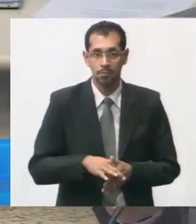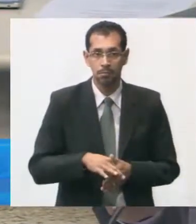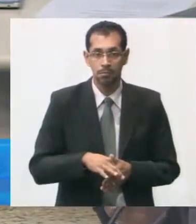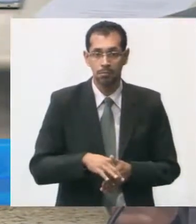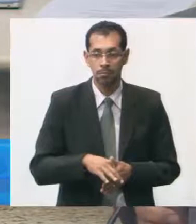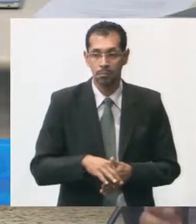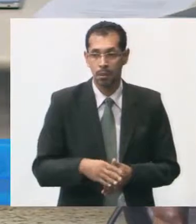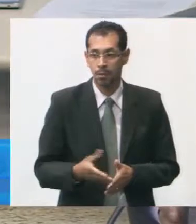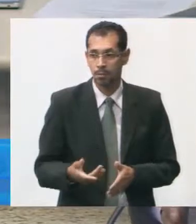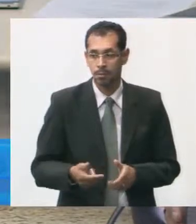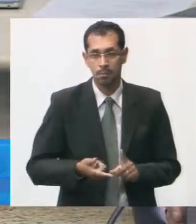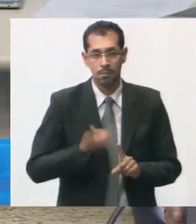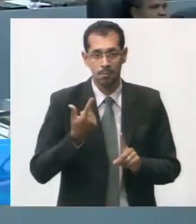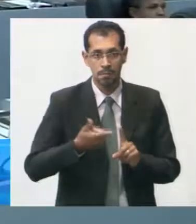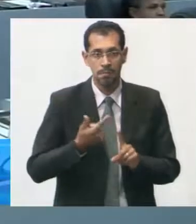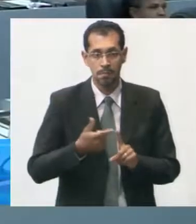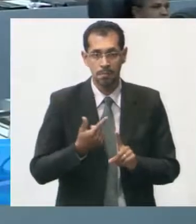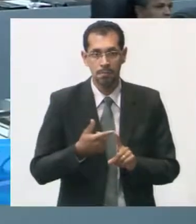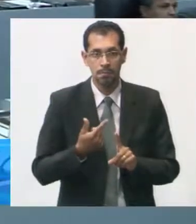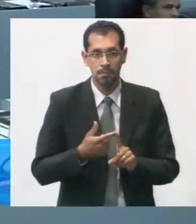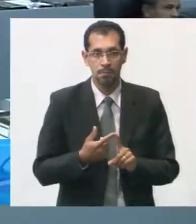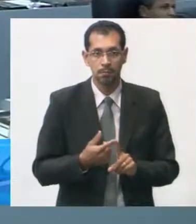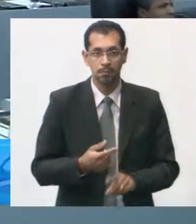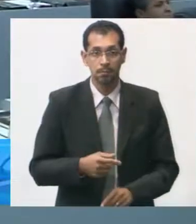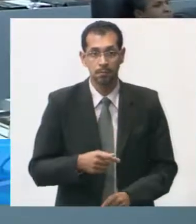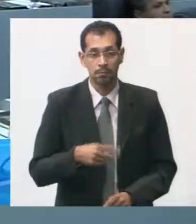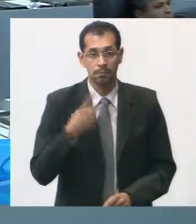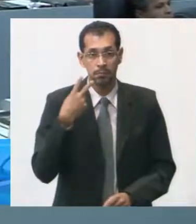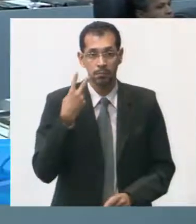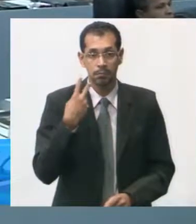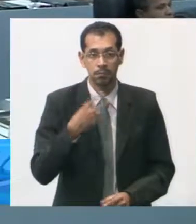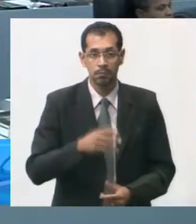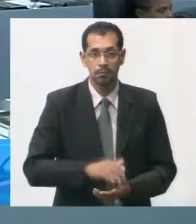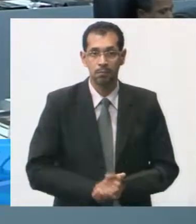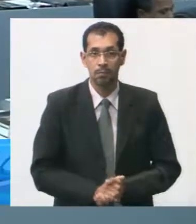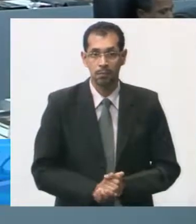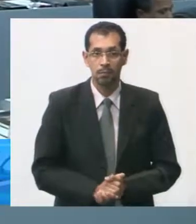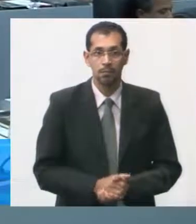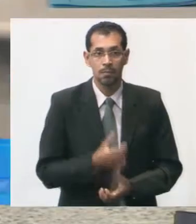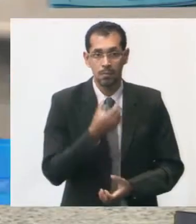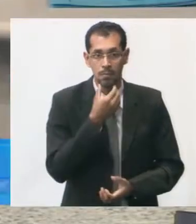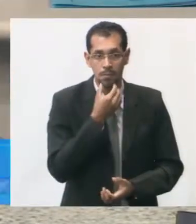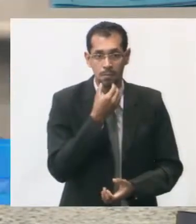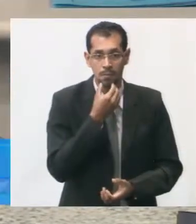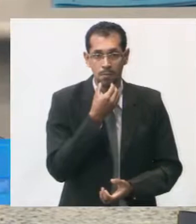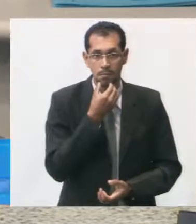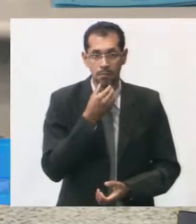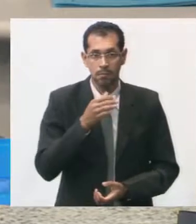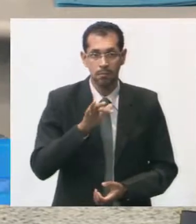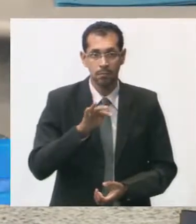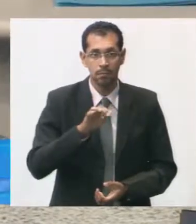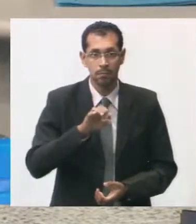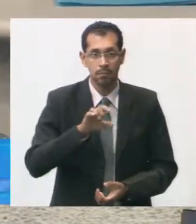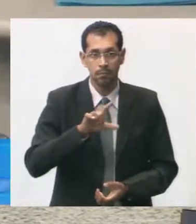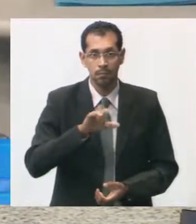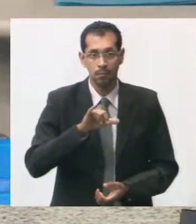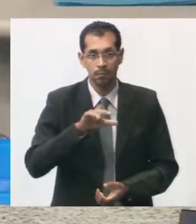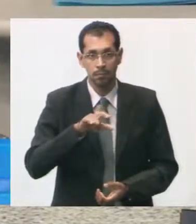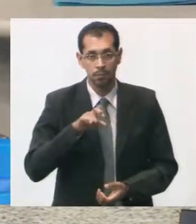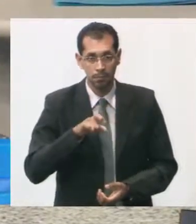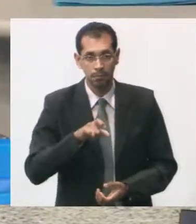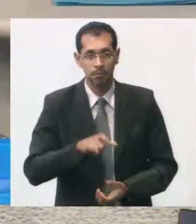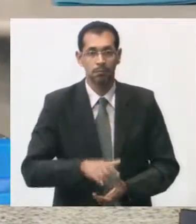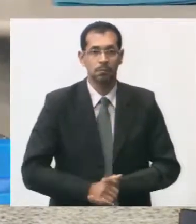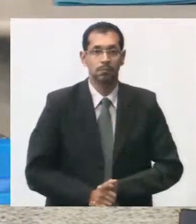o vereador, primeiro vice-presidente, vereador Santo Parrini, para assumir os trabalhos, enquanto eu faço uso